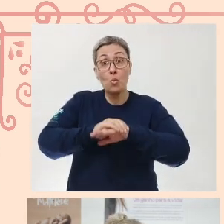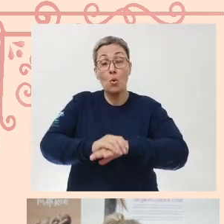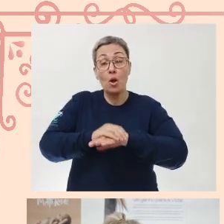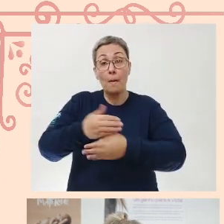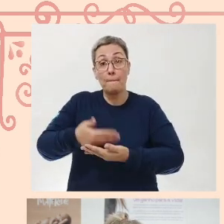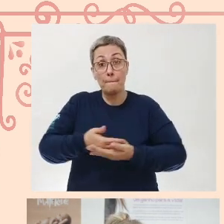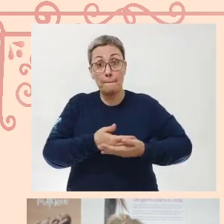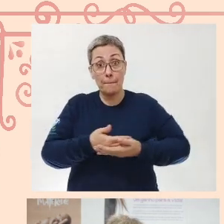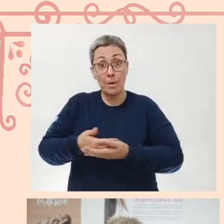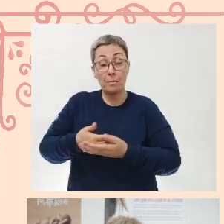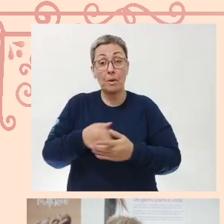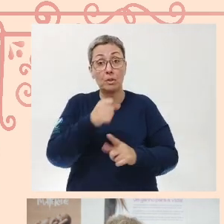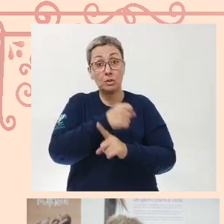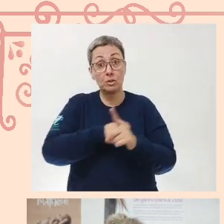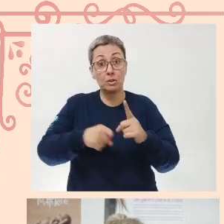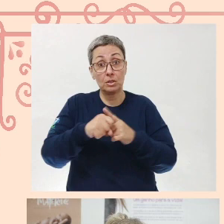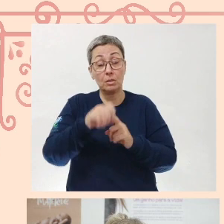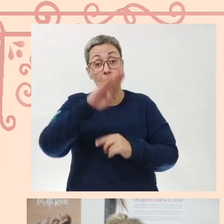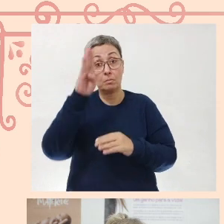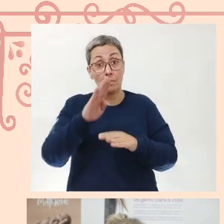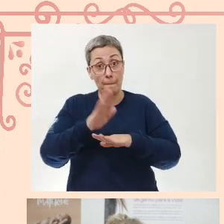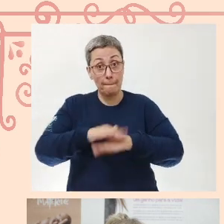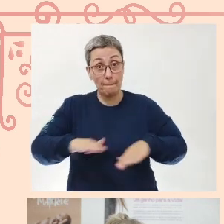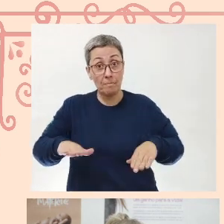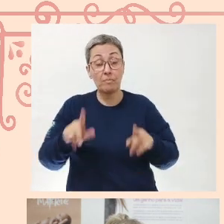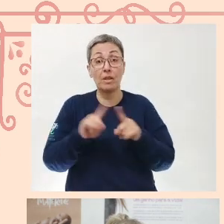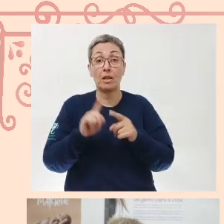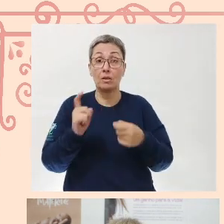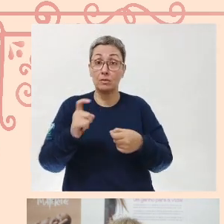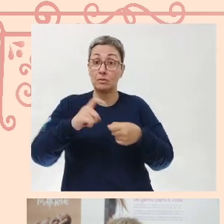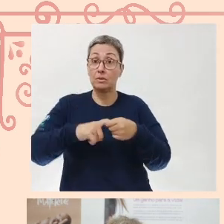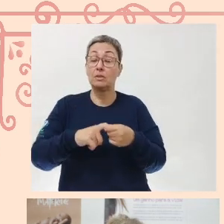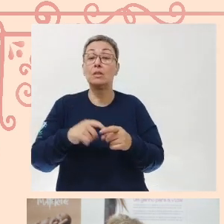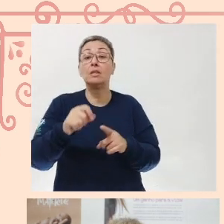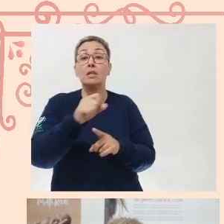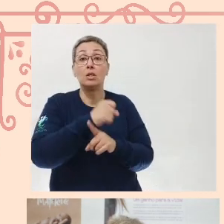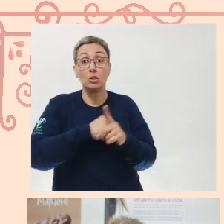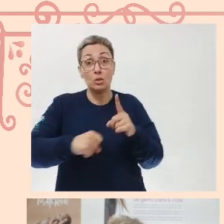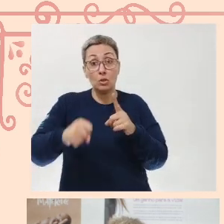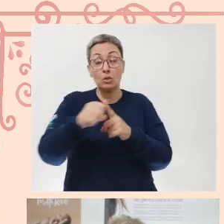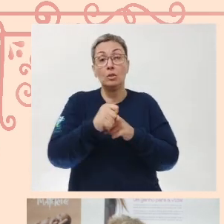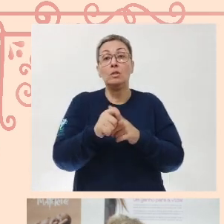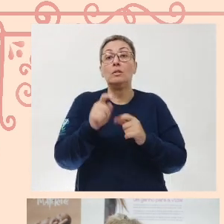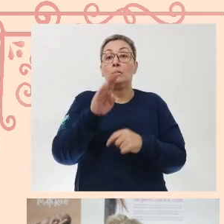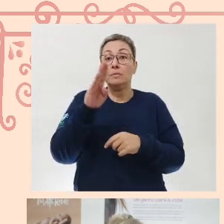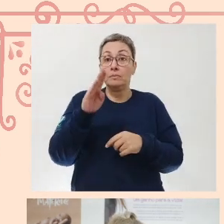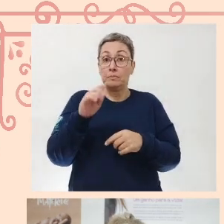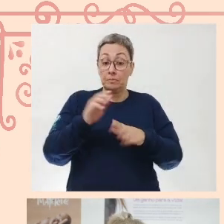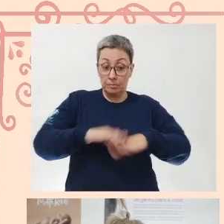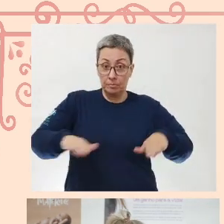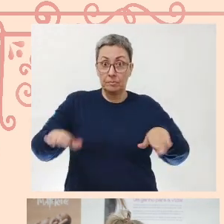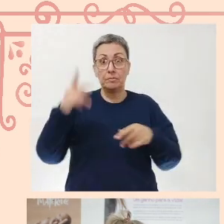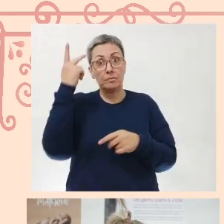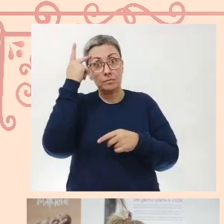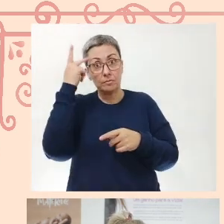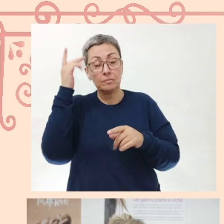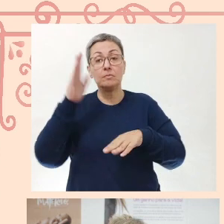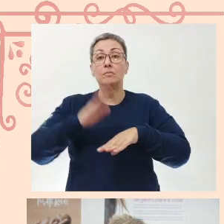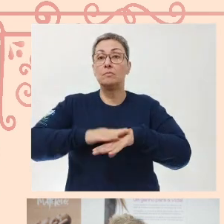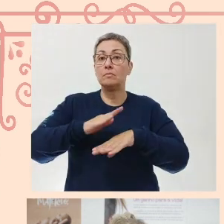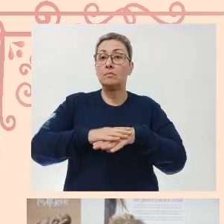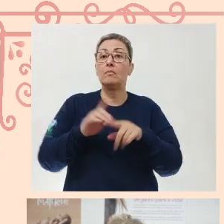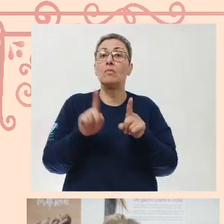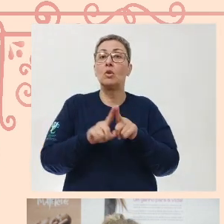reanimação neonatal da Sociedade Brasileira de Pediatria, com a afiliada Sociedade de Pediatria de São Paulo.